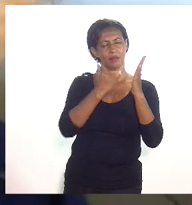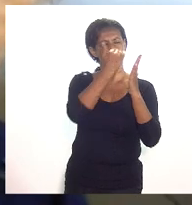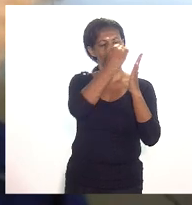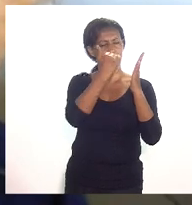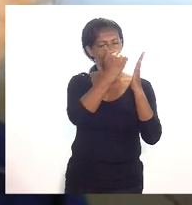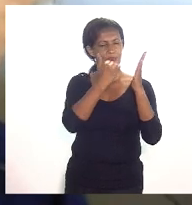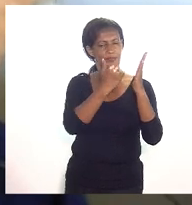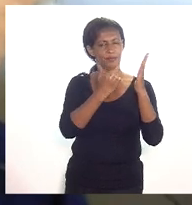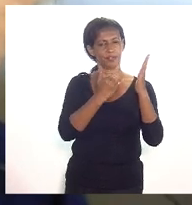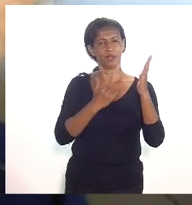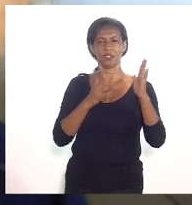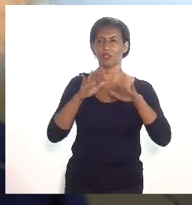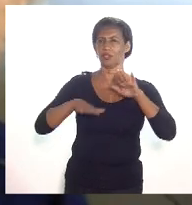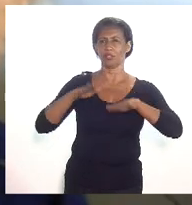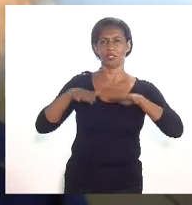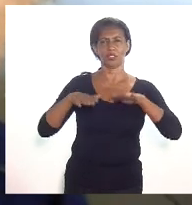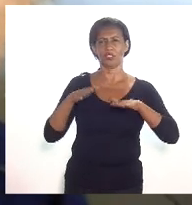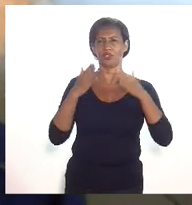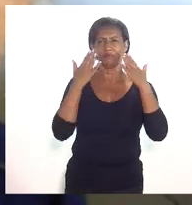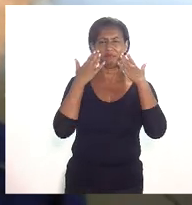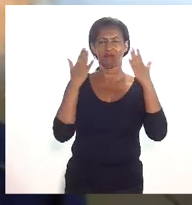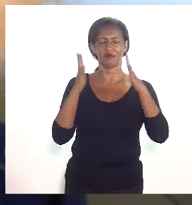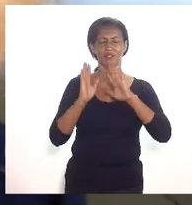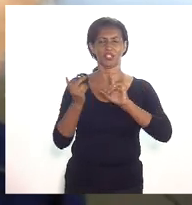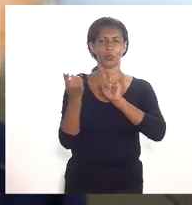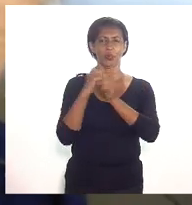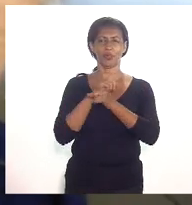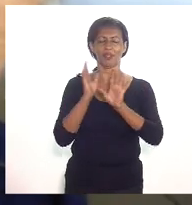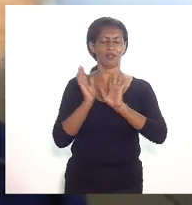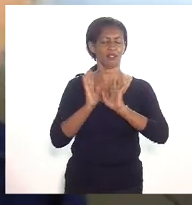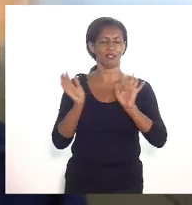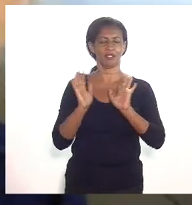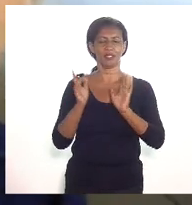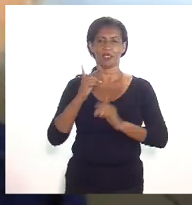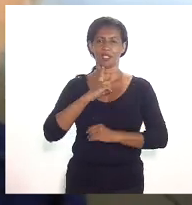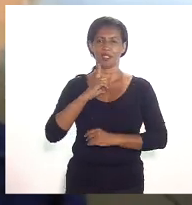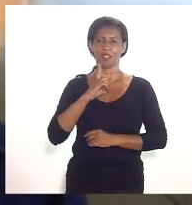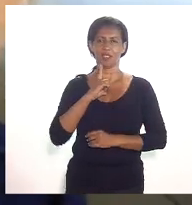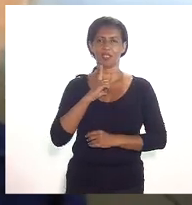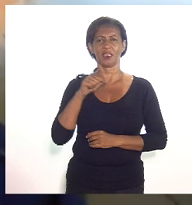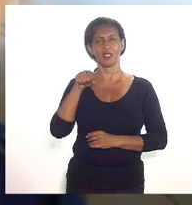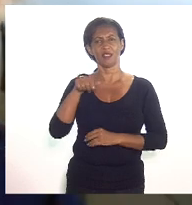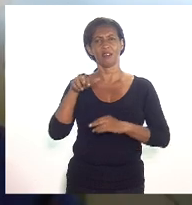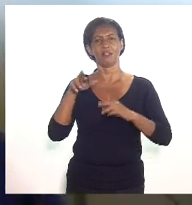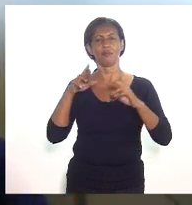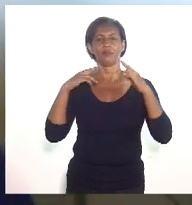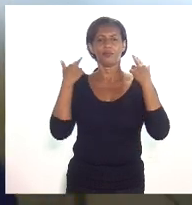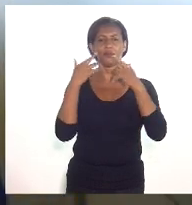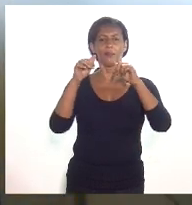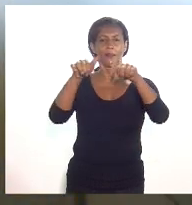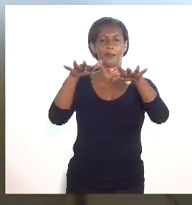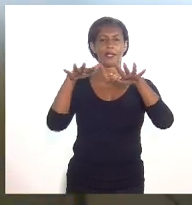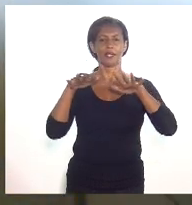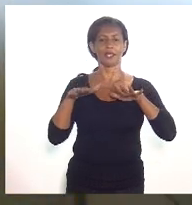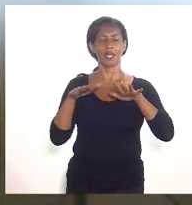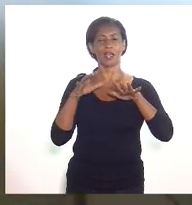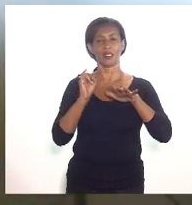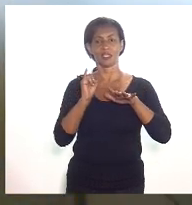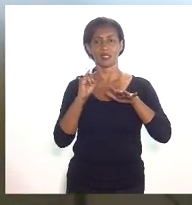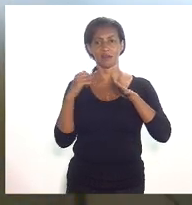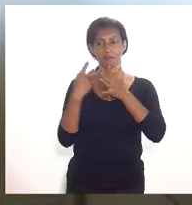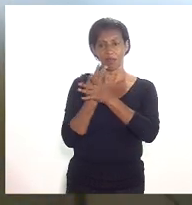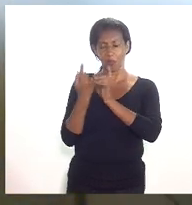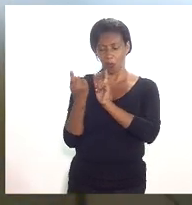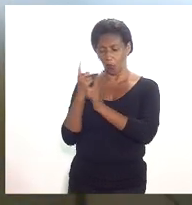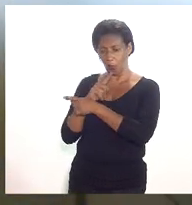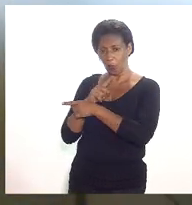De qualquer jeito, eu não vou me manifestar contrário, porque ele ainda tem que ir a plenário, e no plenário, se tiver alguma contradição, mas a